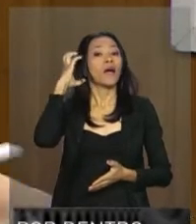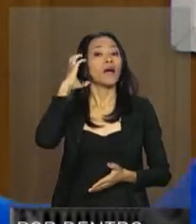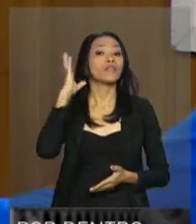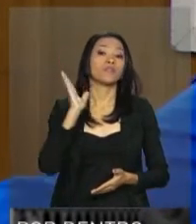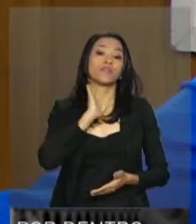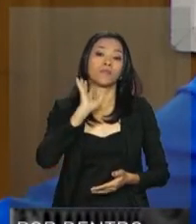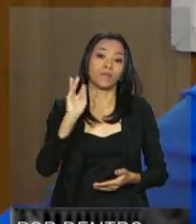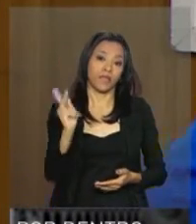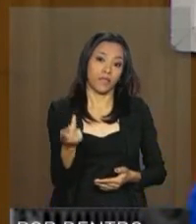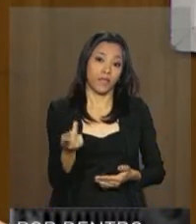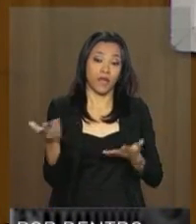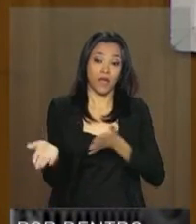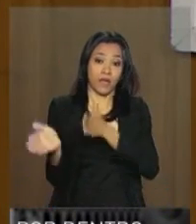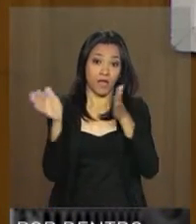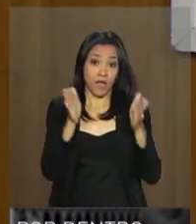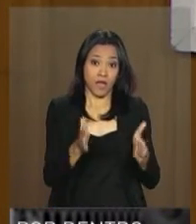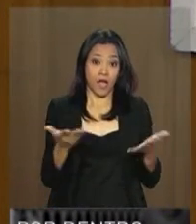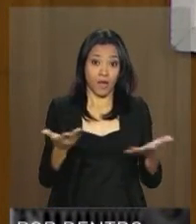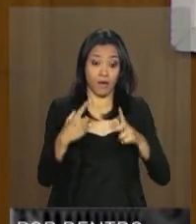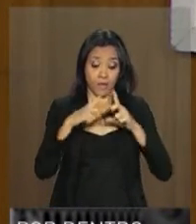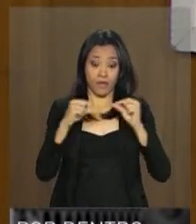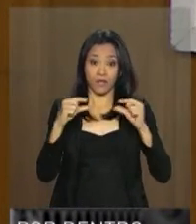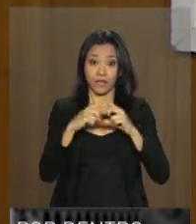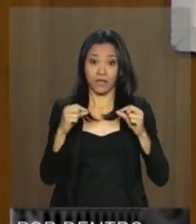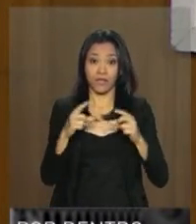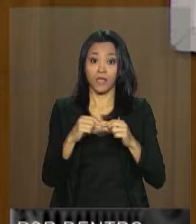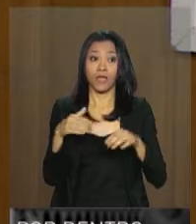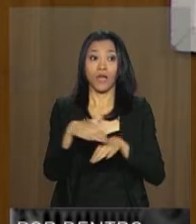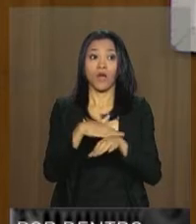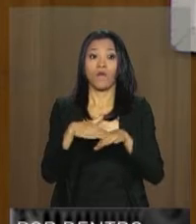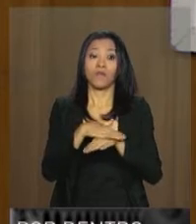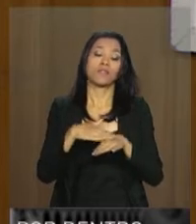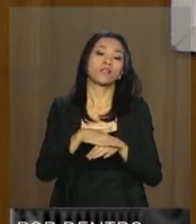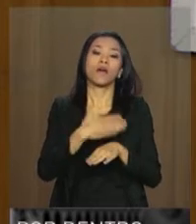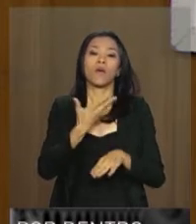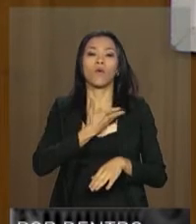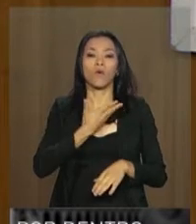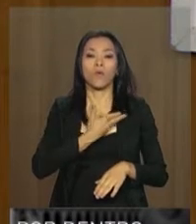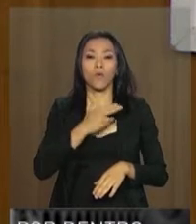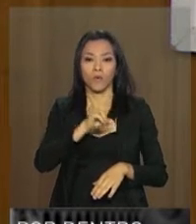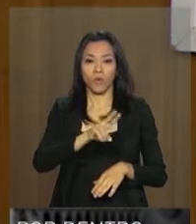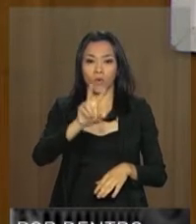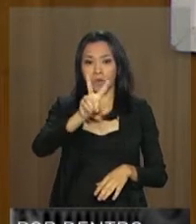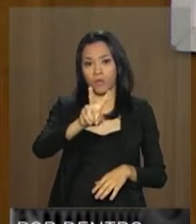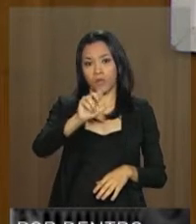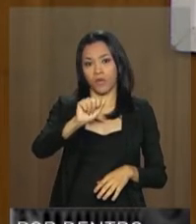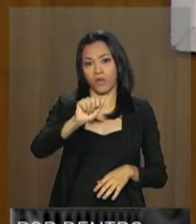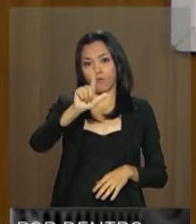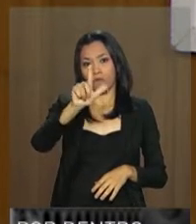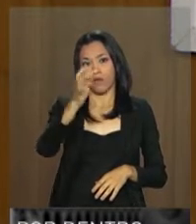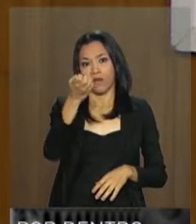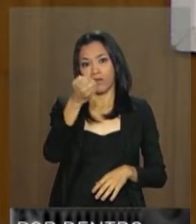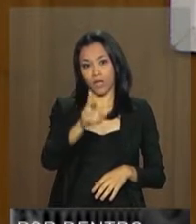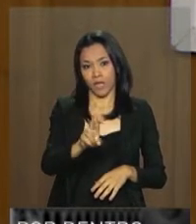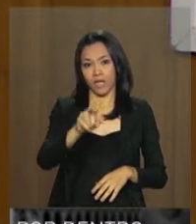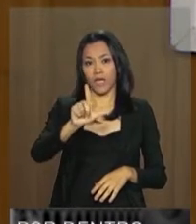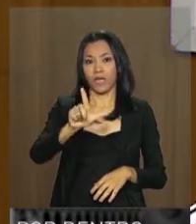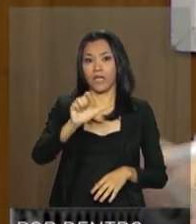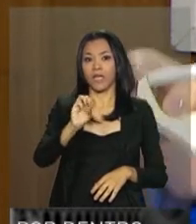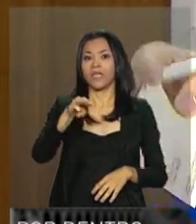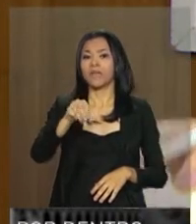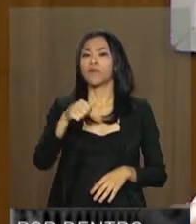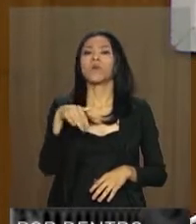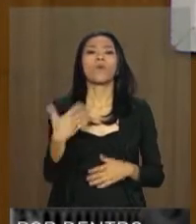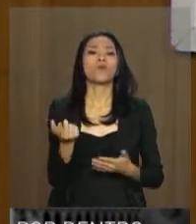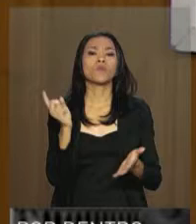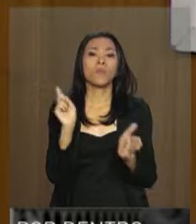nisso agora brasília a gente vai conversar com o meu colega walter lima da rádio nacional o local tem um bom dia para você com essa pergunta